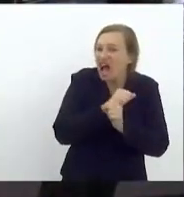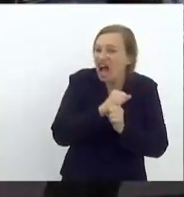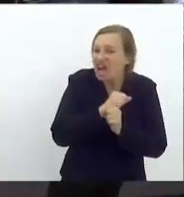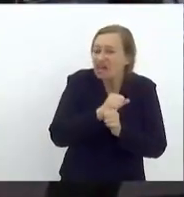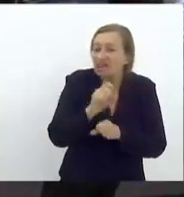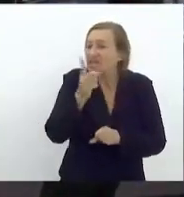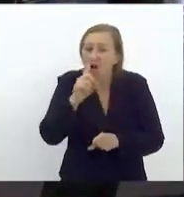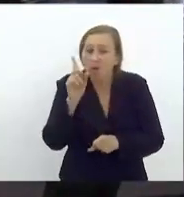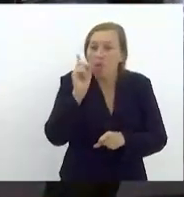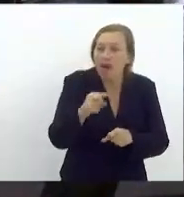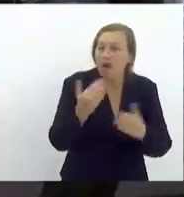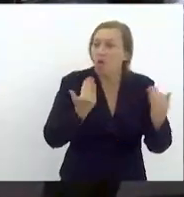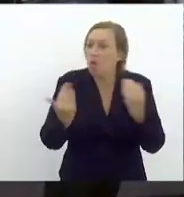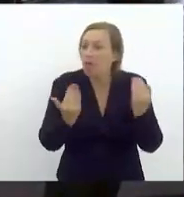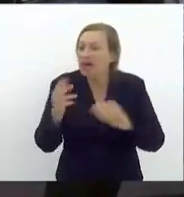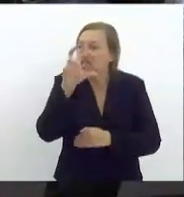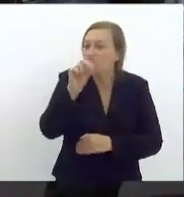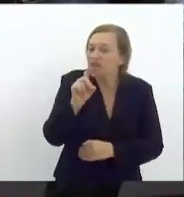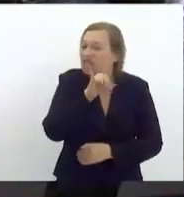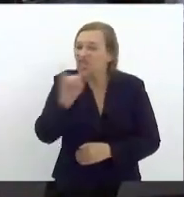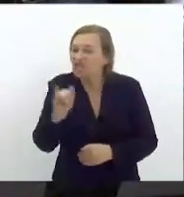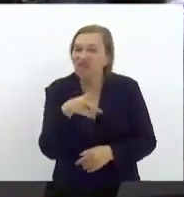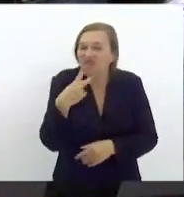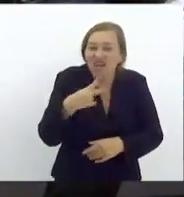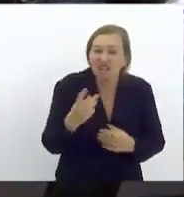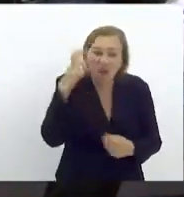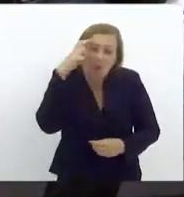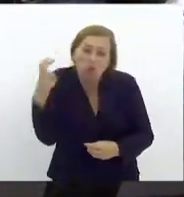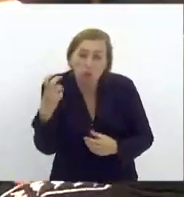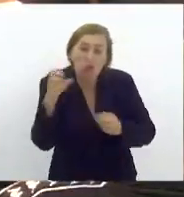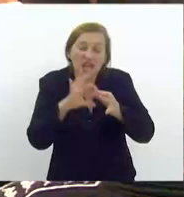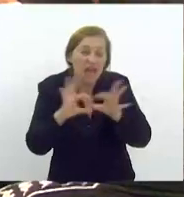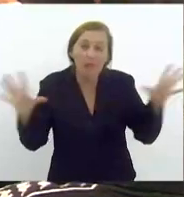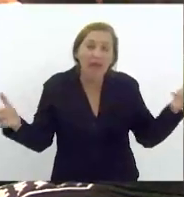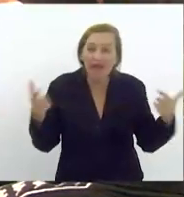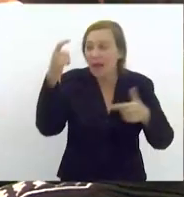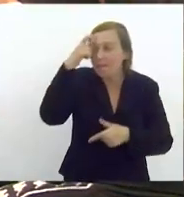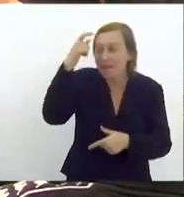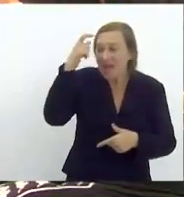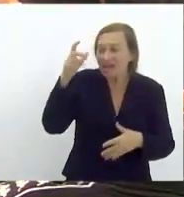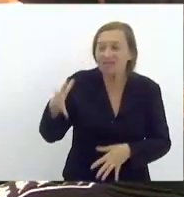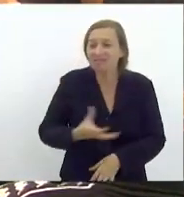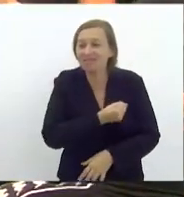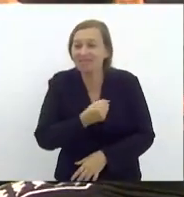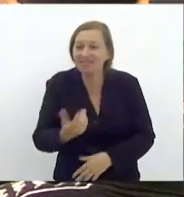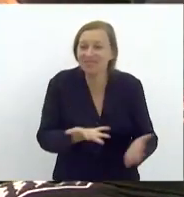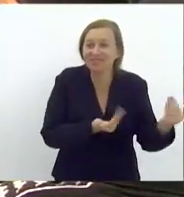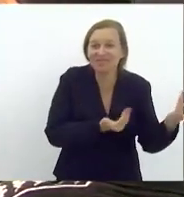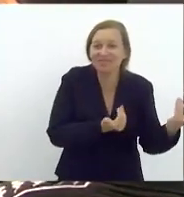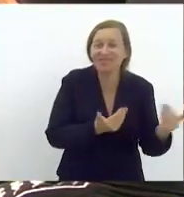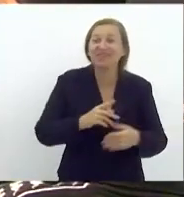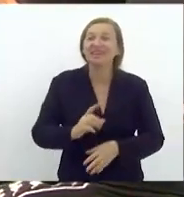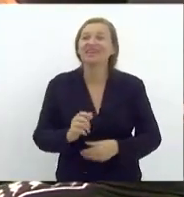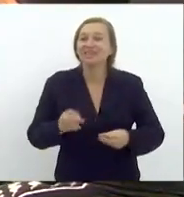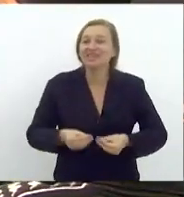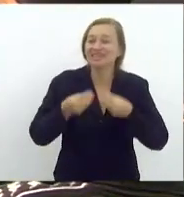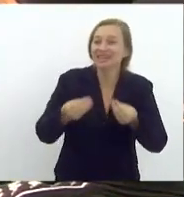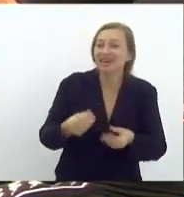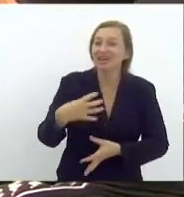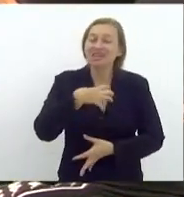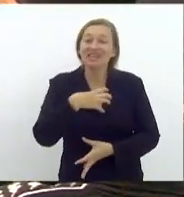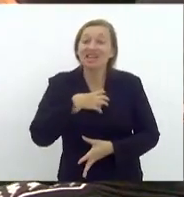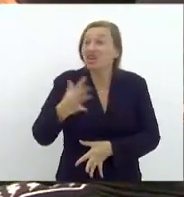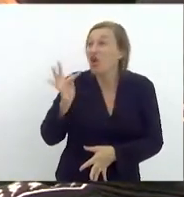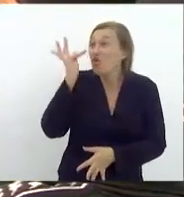50 dias a gente tá falando da cultura que liberta mentes que salva a nossa juventude que dá um sentido